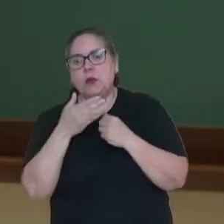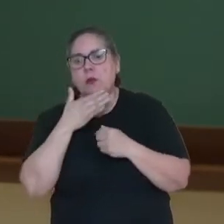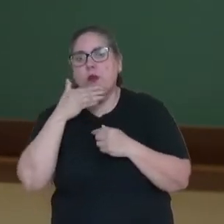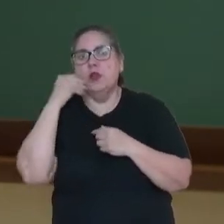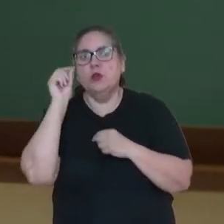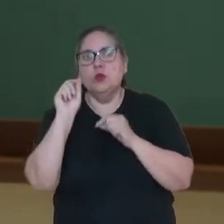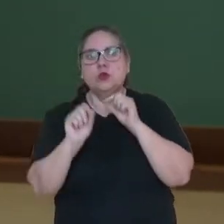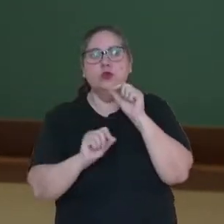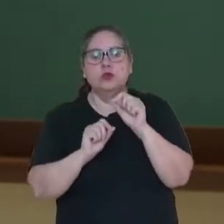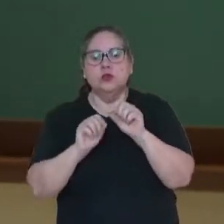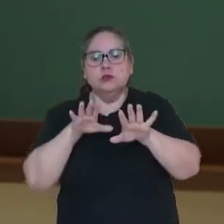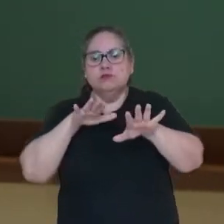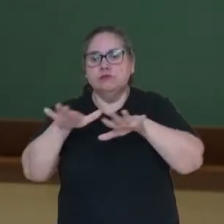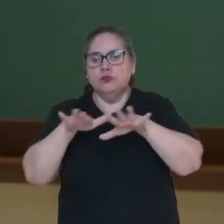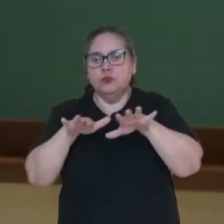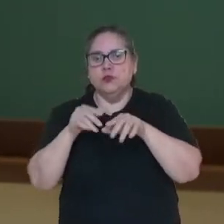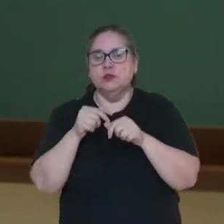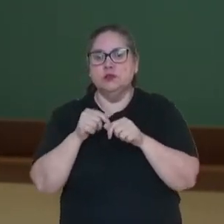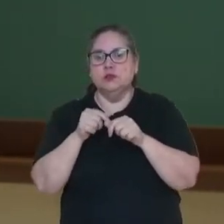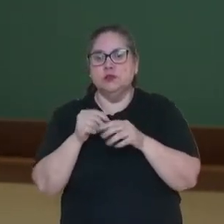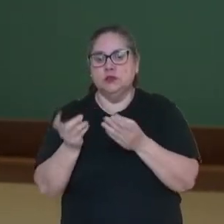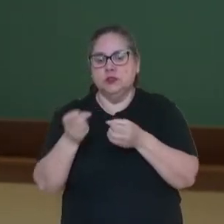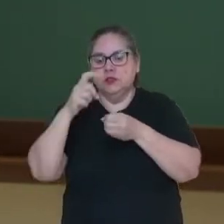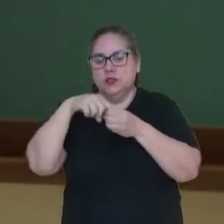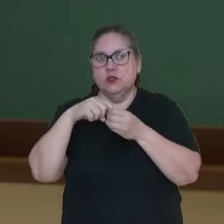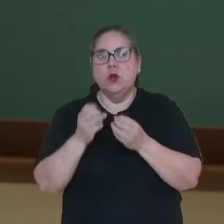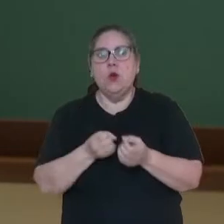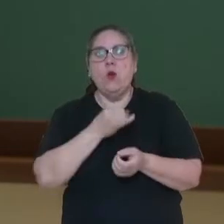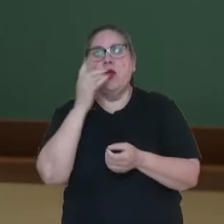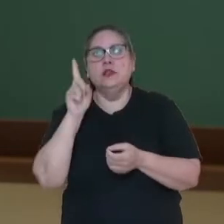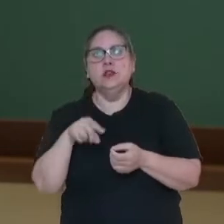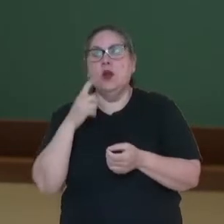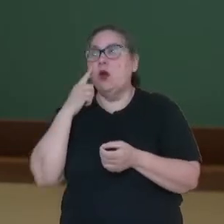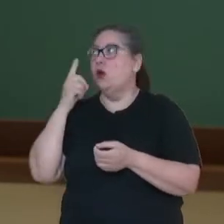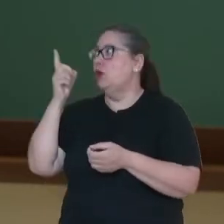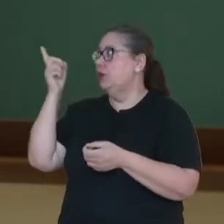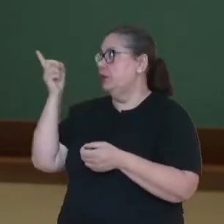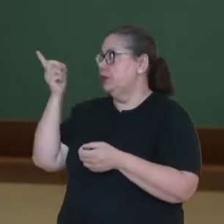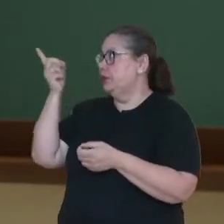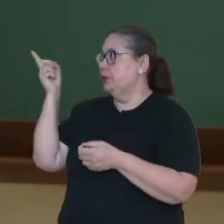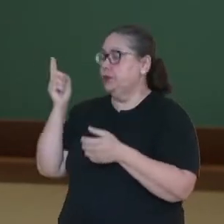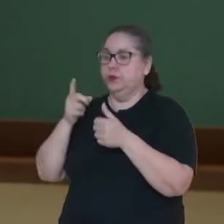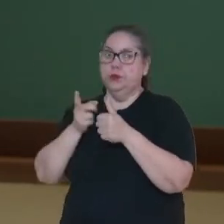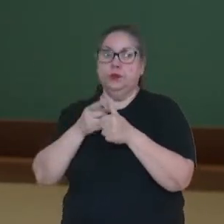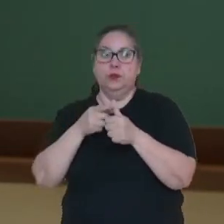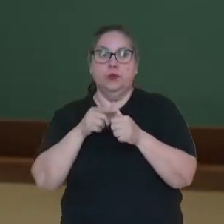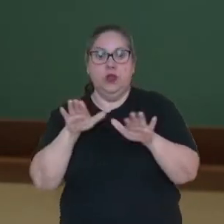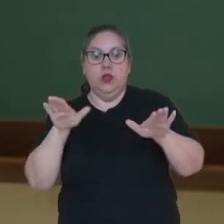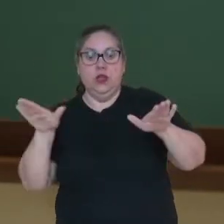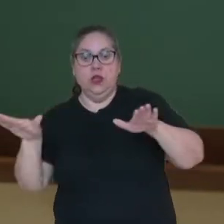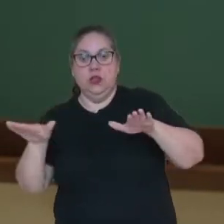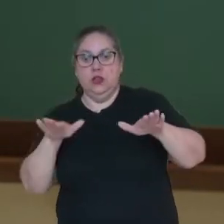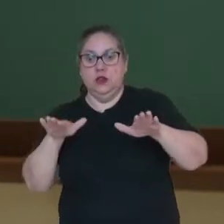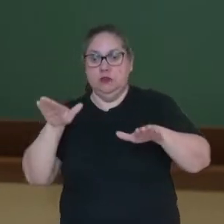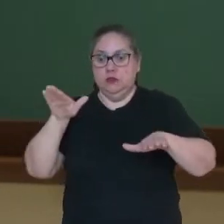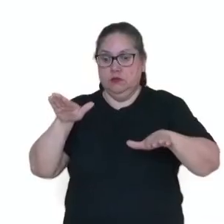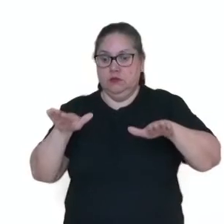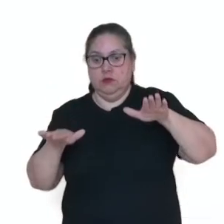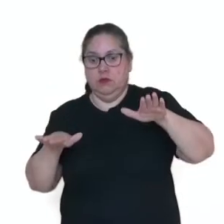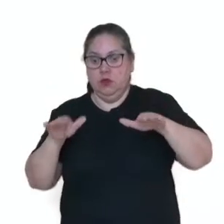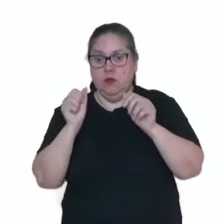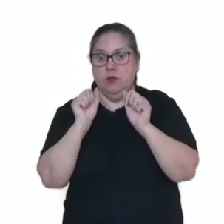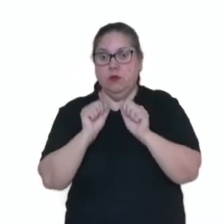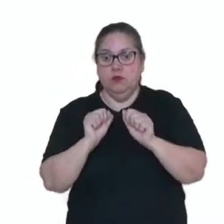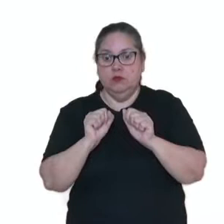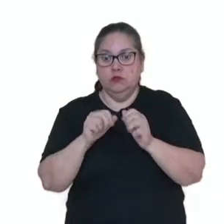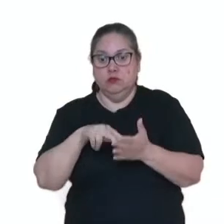melhor esses movimentos, né? Esses elementos. Quais são esses elementos? Então vamos começar falando do equilíbrio. Equilíbrio é a